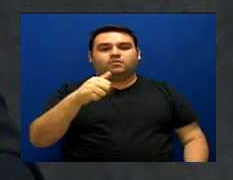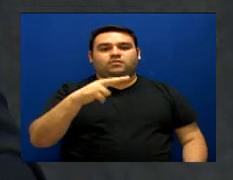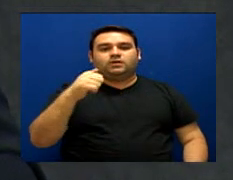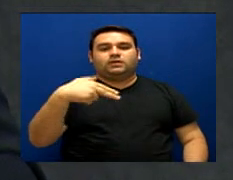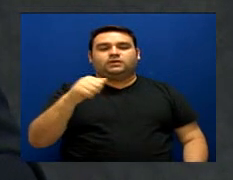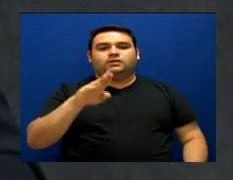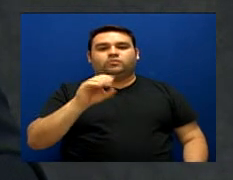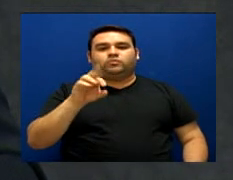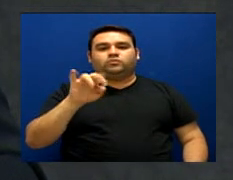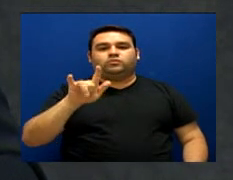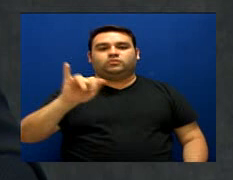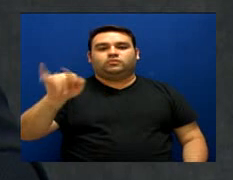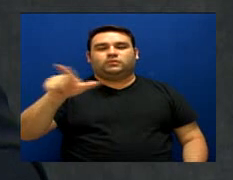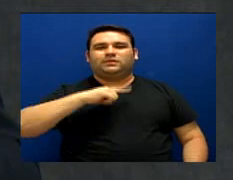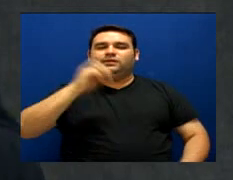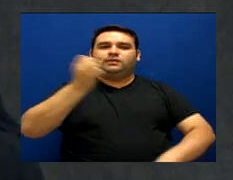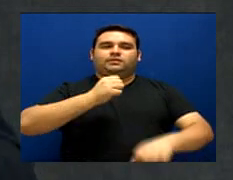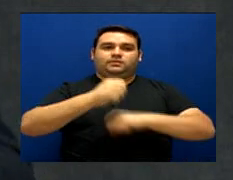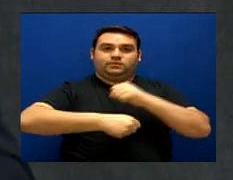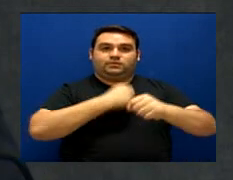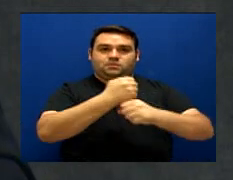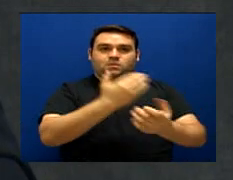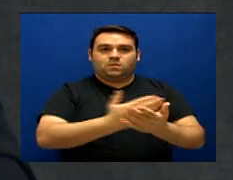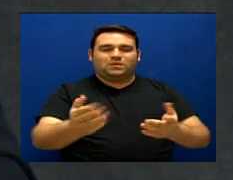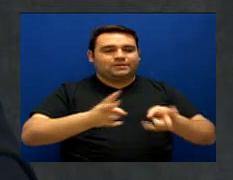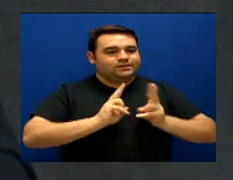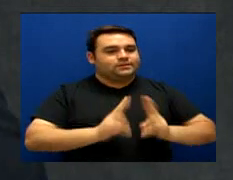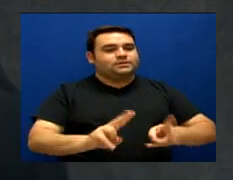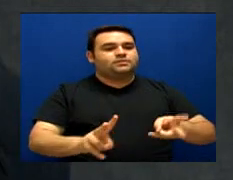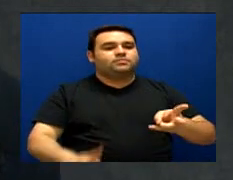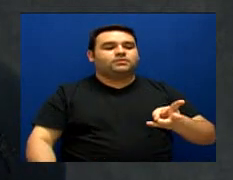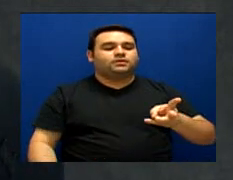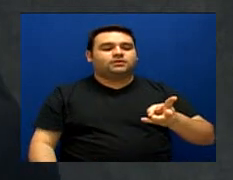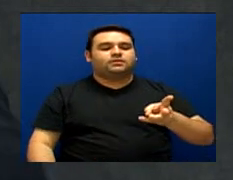Borg, já no começo do ano, de que toda vez que houvesse